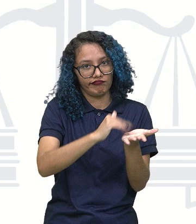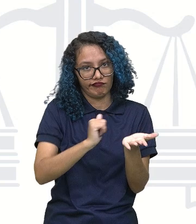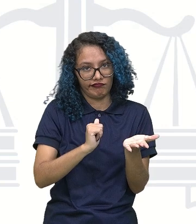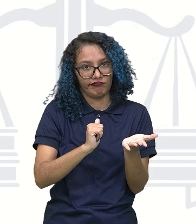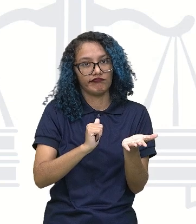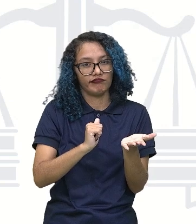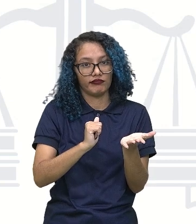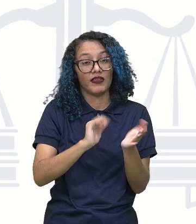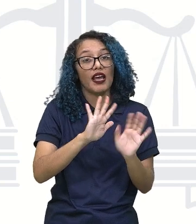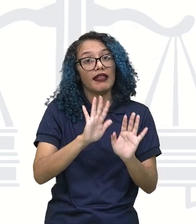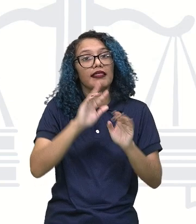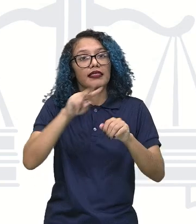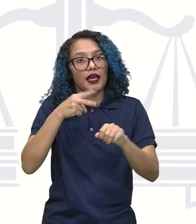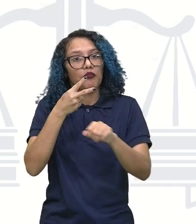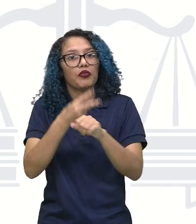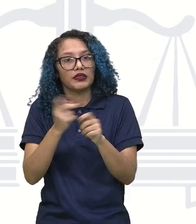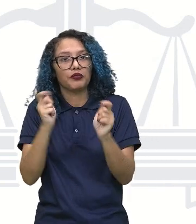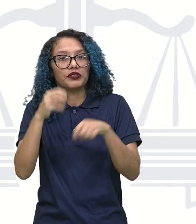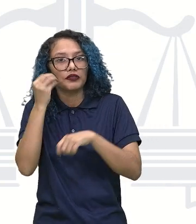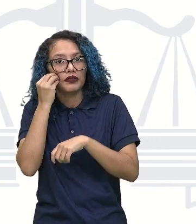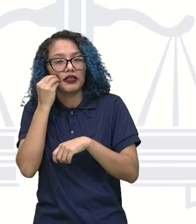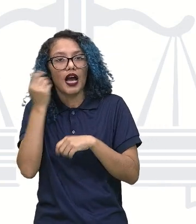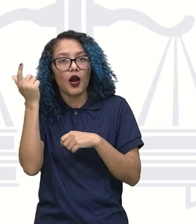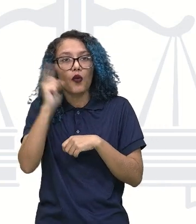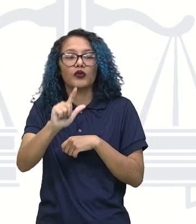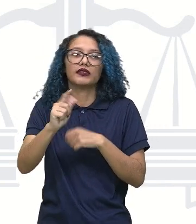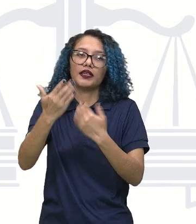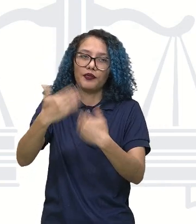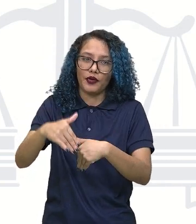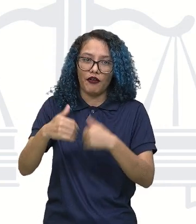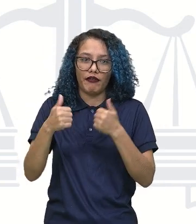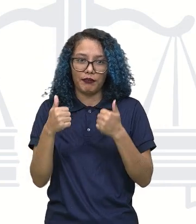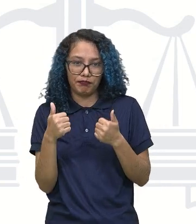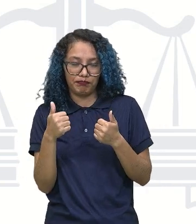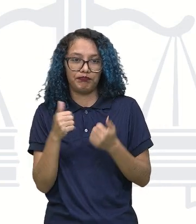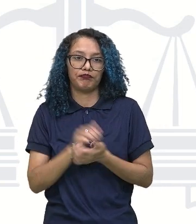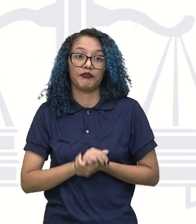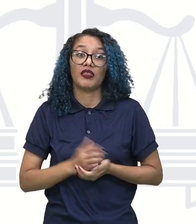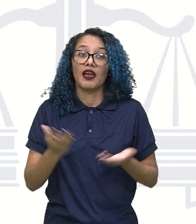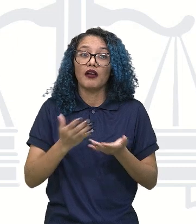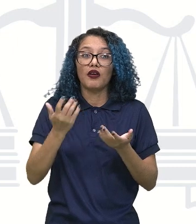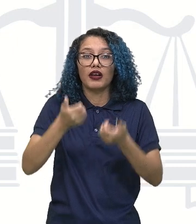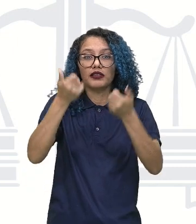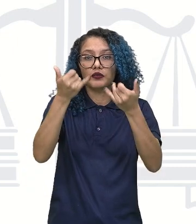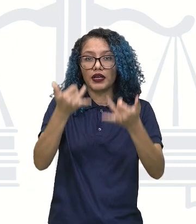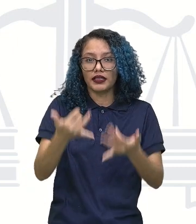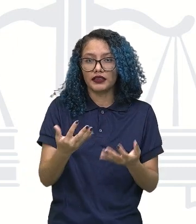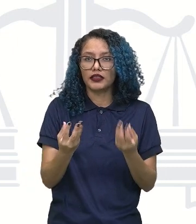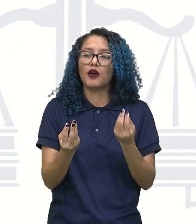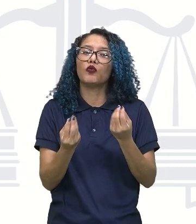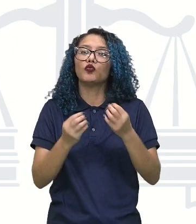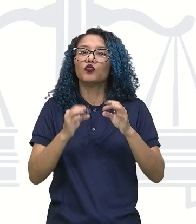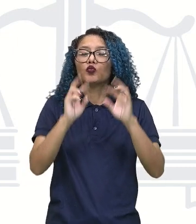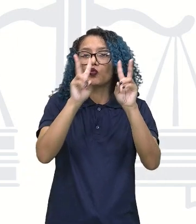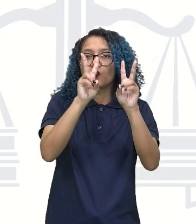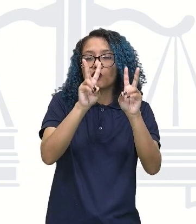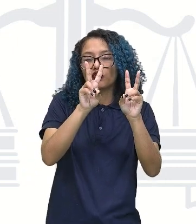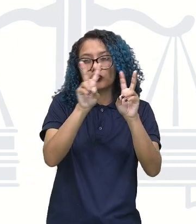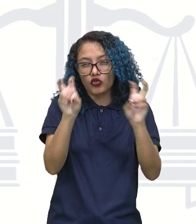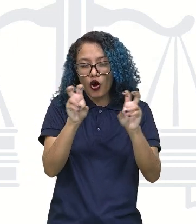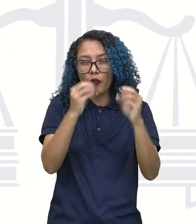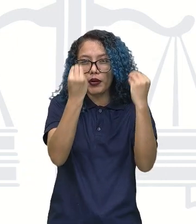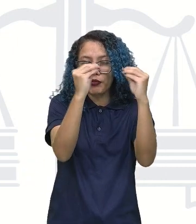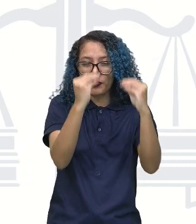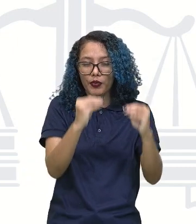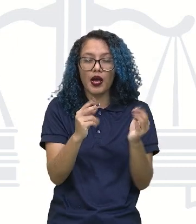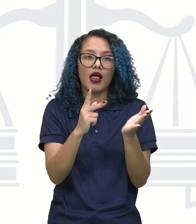né, a avaliação. Muito bem. E aí aqui, gente, é o passo a passo do lançamento da nota, né? Que a gente falou dos tipos de avaliação que nós temos,